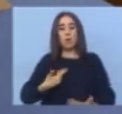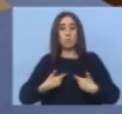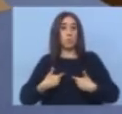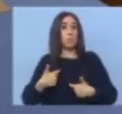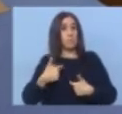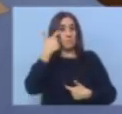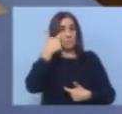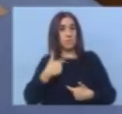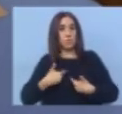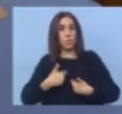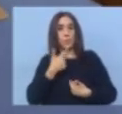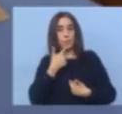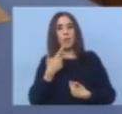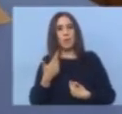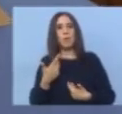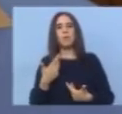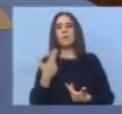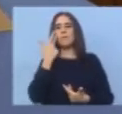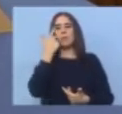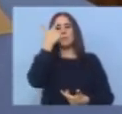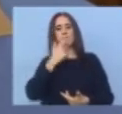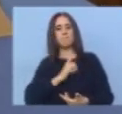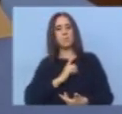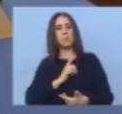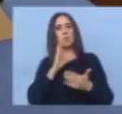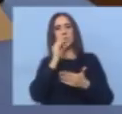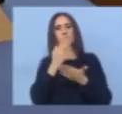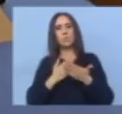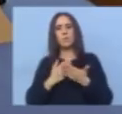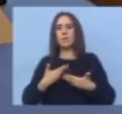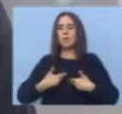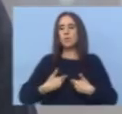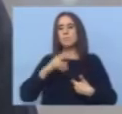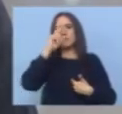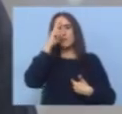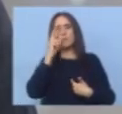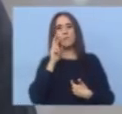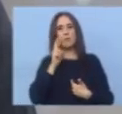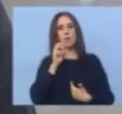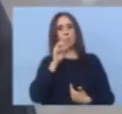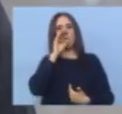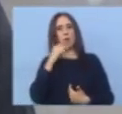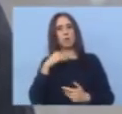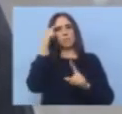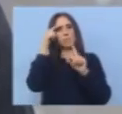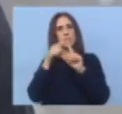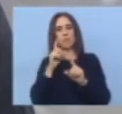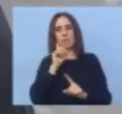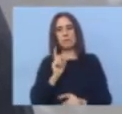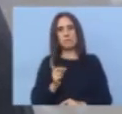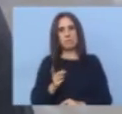muito, de ajudar-me na minha vida pessoal de estudante, de esforçar-me e de ver que a minha missão é neste dia,